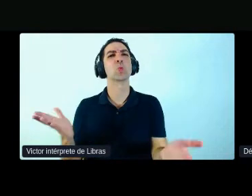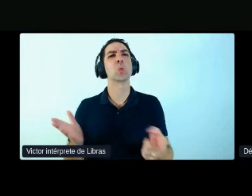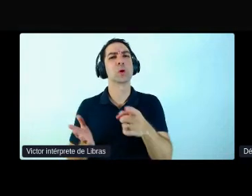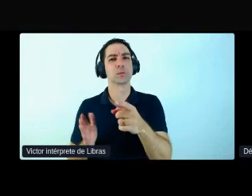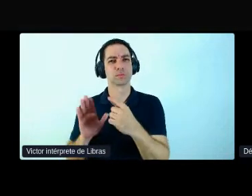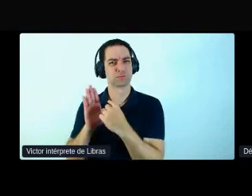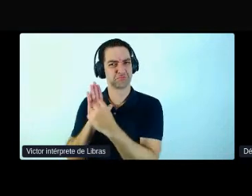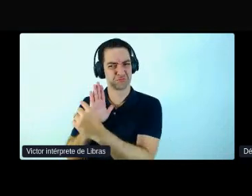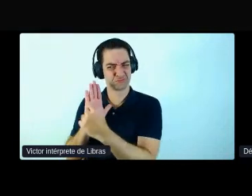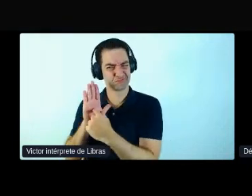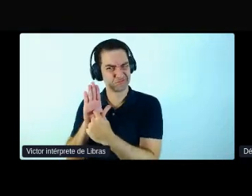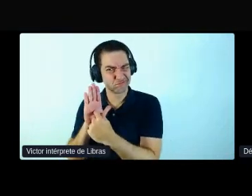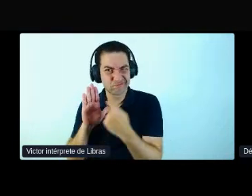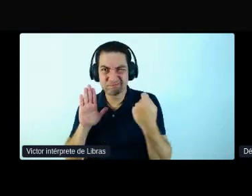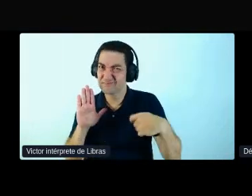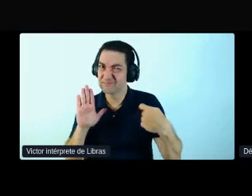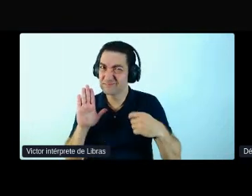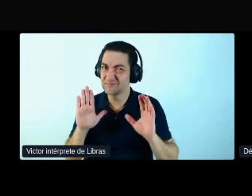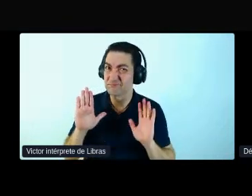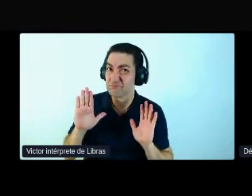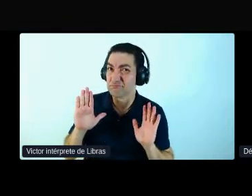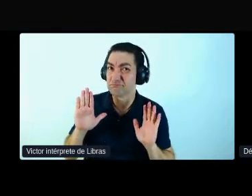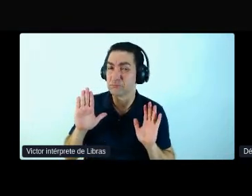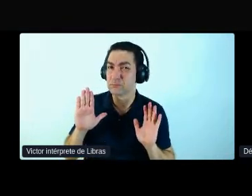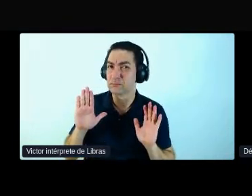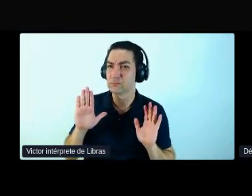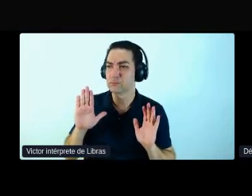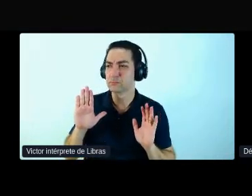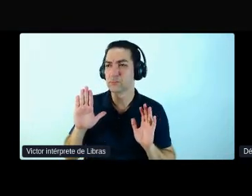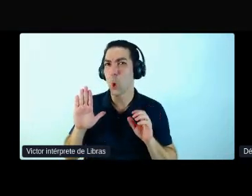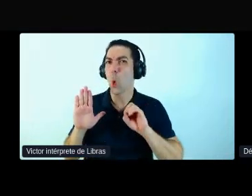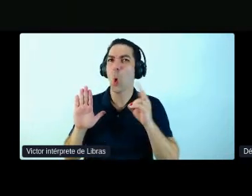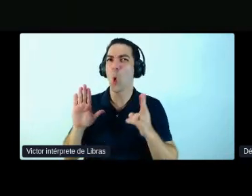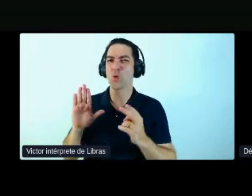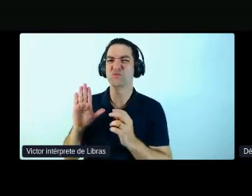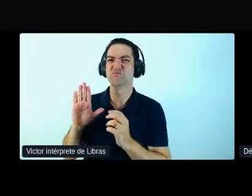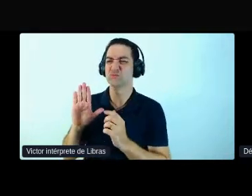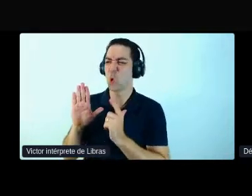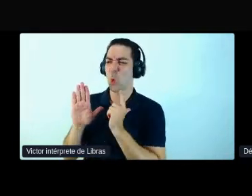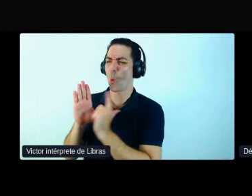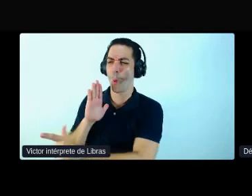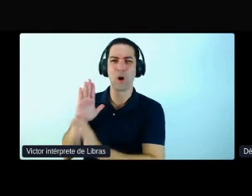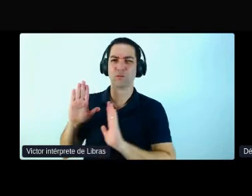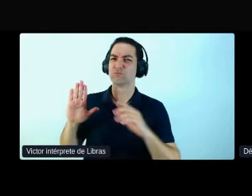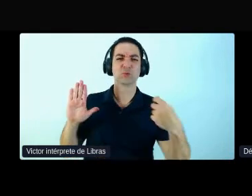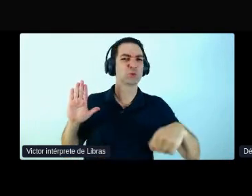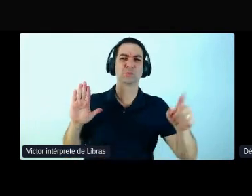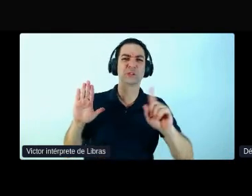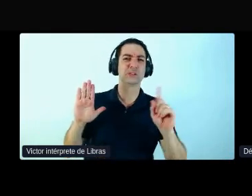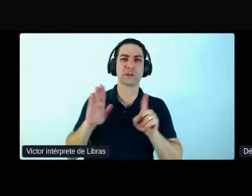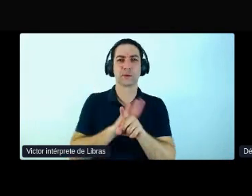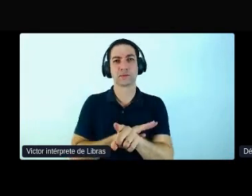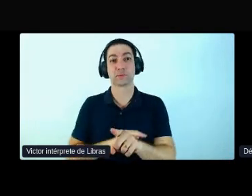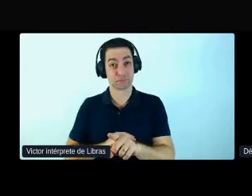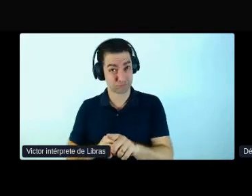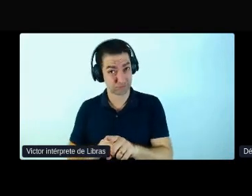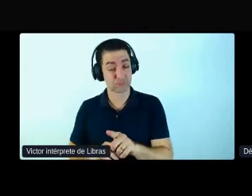Porque isso daí, obviamente, né, a gente pode pensar em métricas, né, em separar grupos de pessoas e tudo mais,